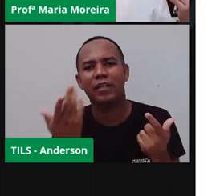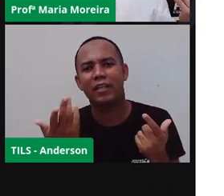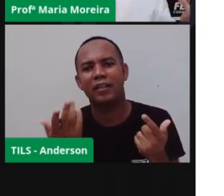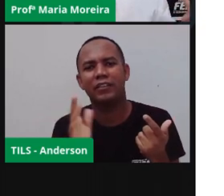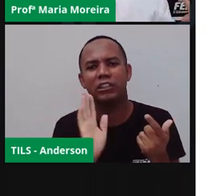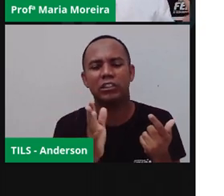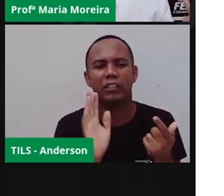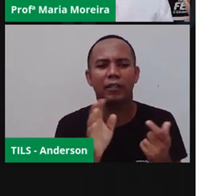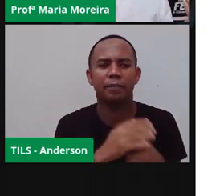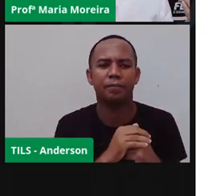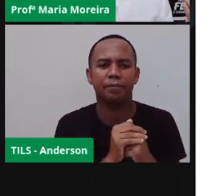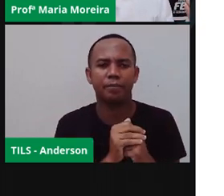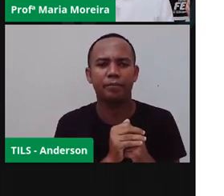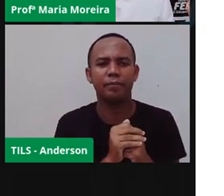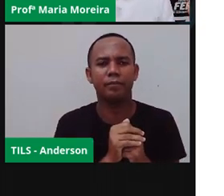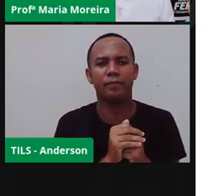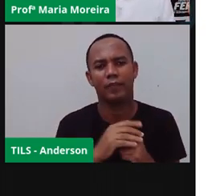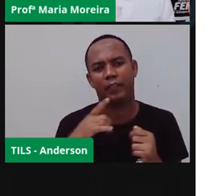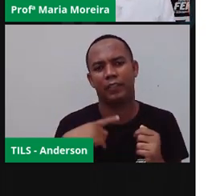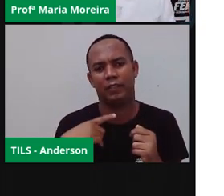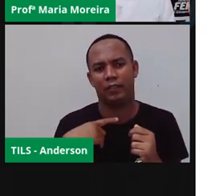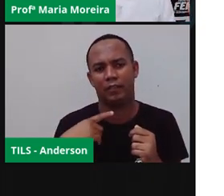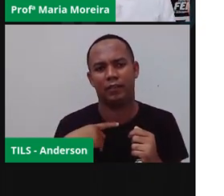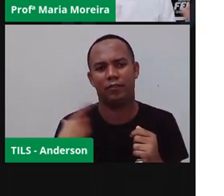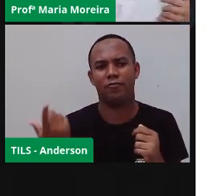acabou já tem alguns anos, não é isso, Anderson?